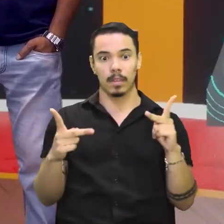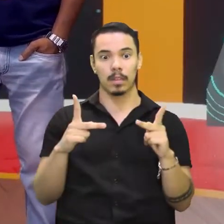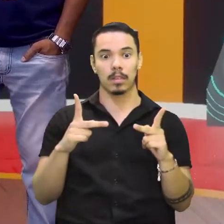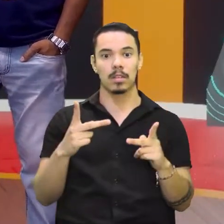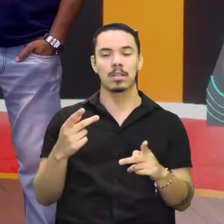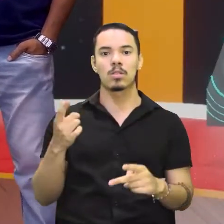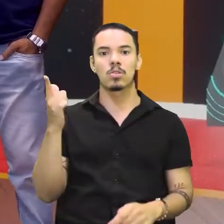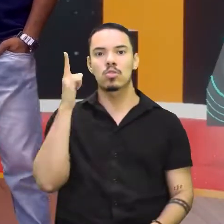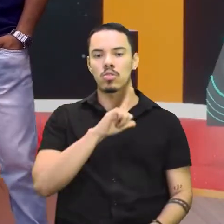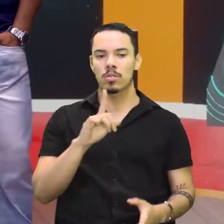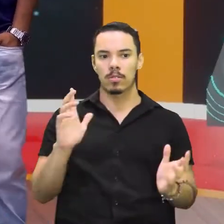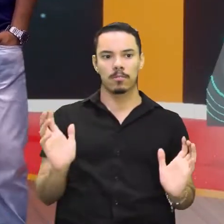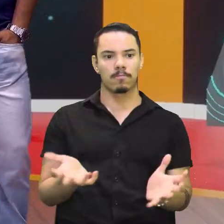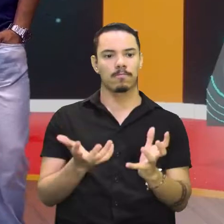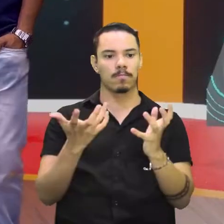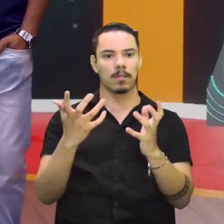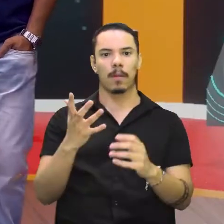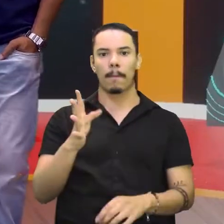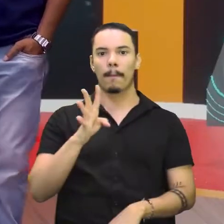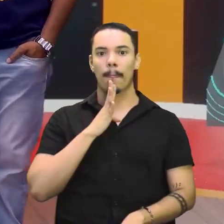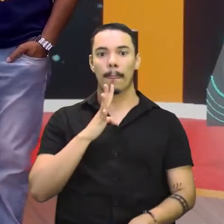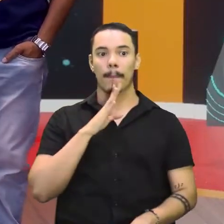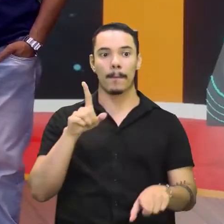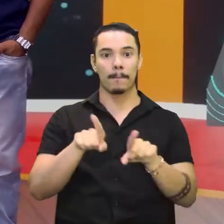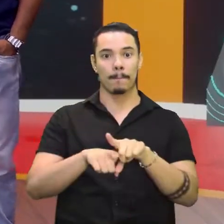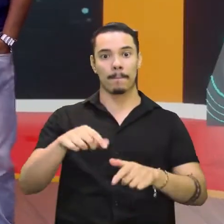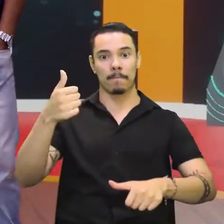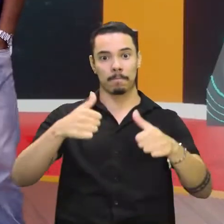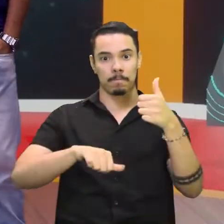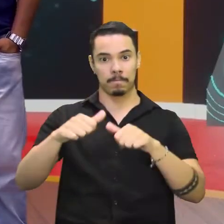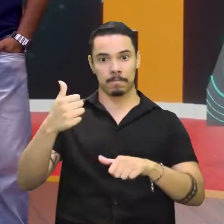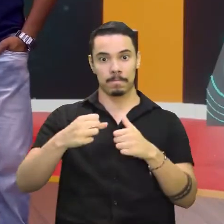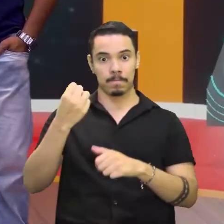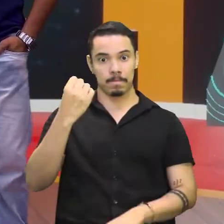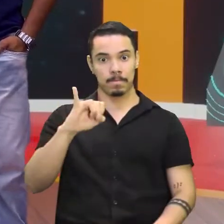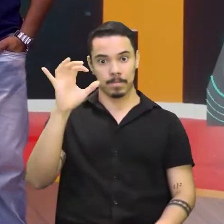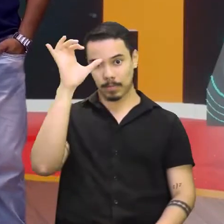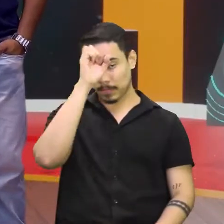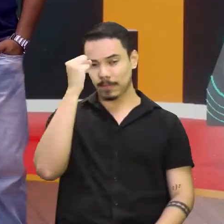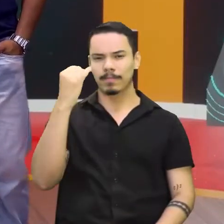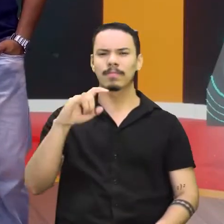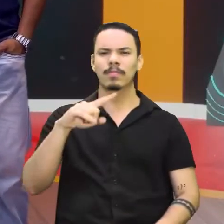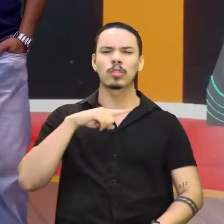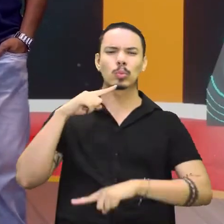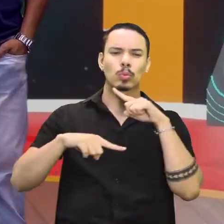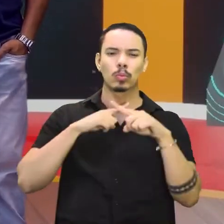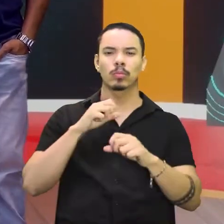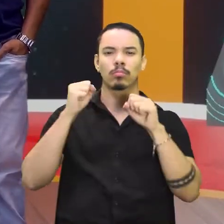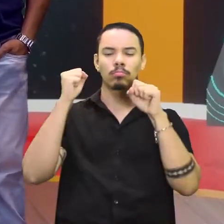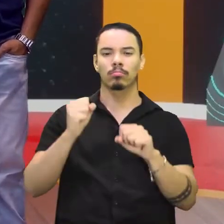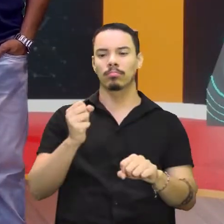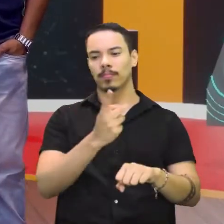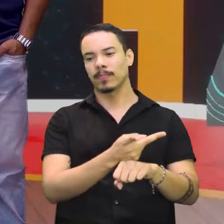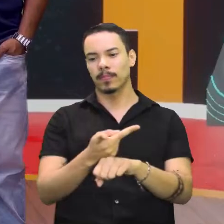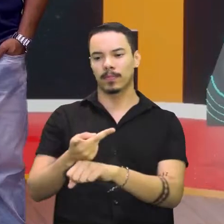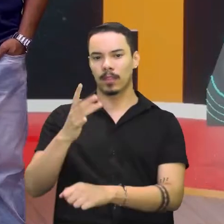instigar o conhecimento, verificar se vocês estão aprendendo. Porque se caso ainda ficaram algumas dúvidas, corre lá, assiste a aula de novo, faz mais atividades.